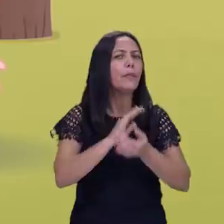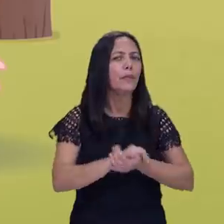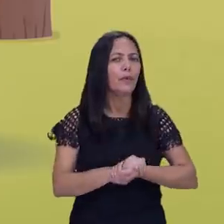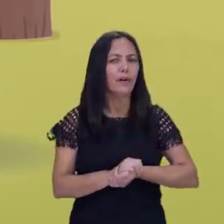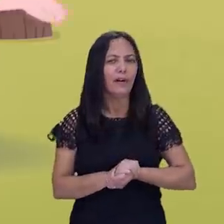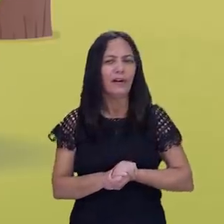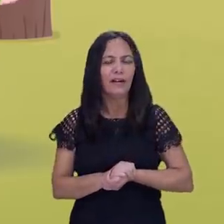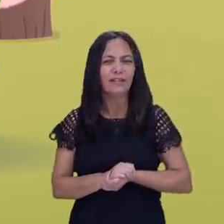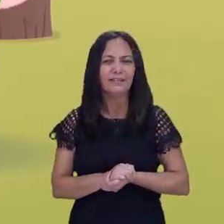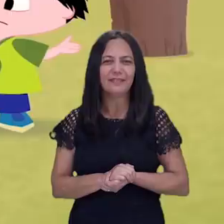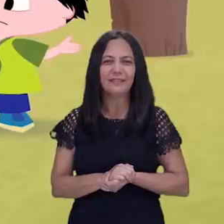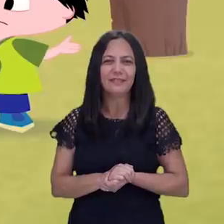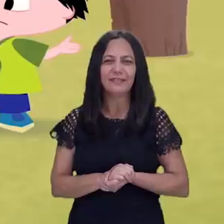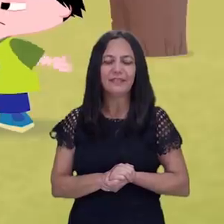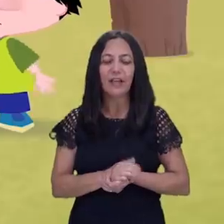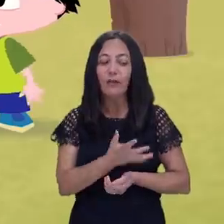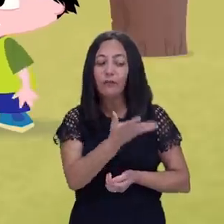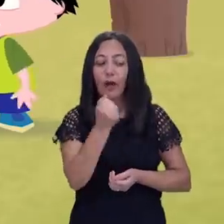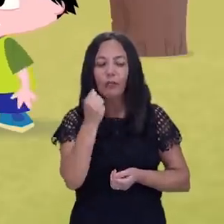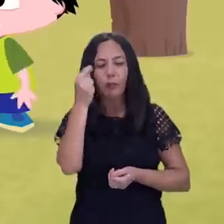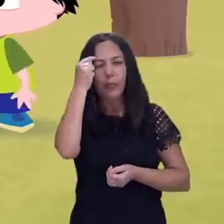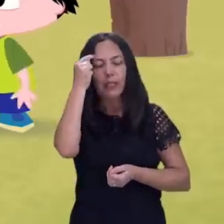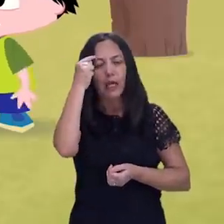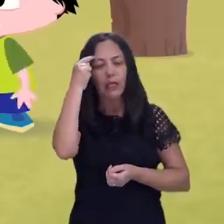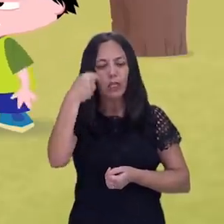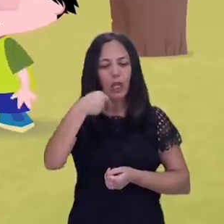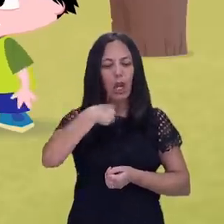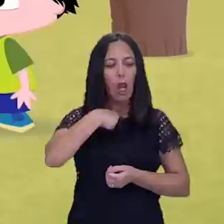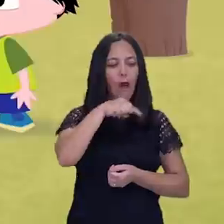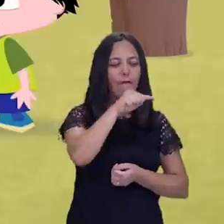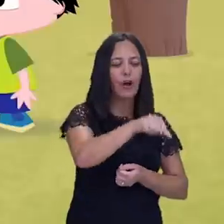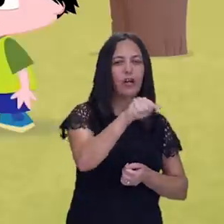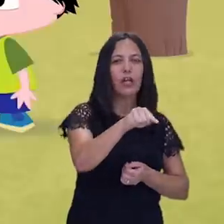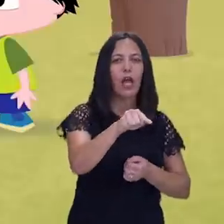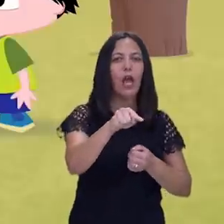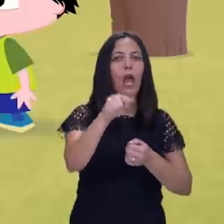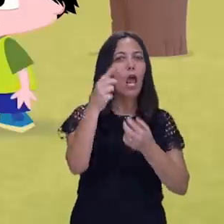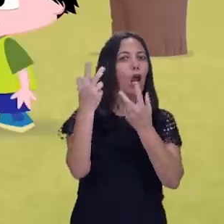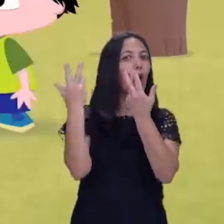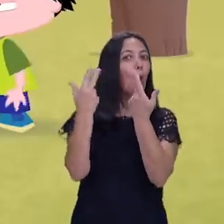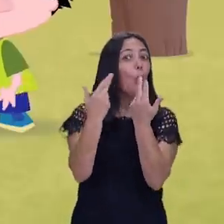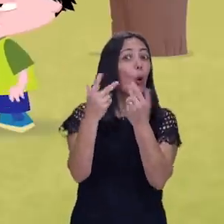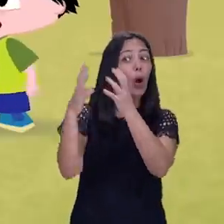como? Vamos fazer de conta que a gente era coco!